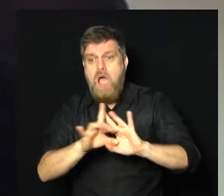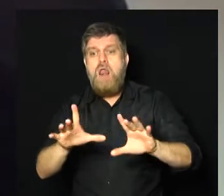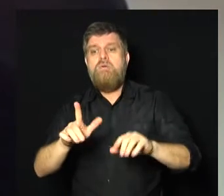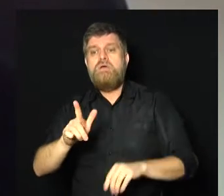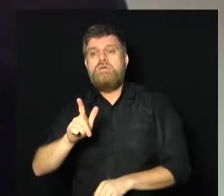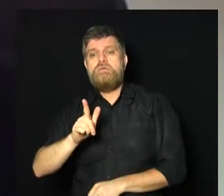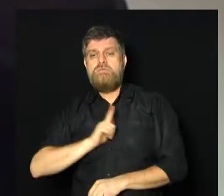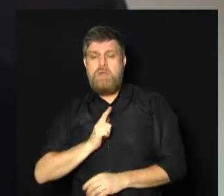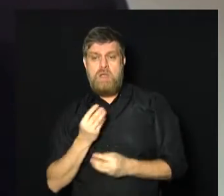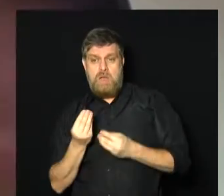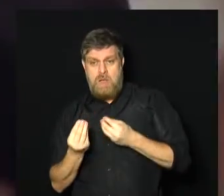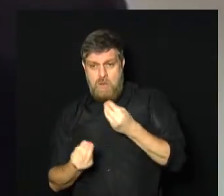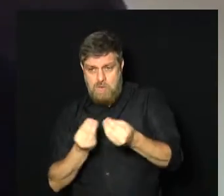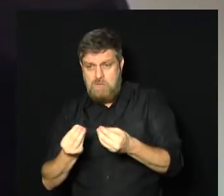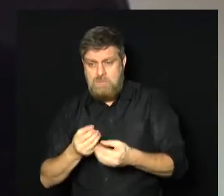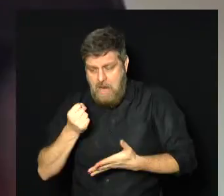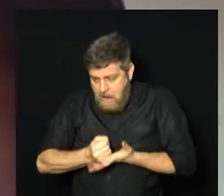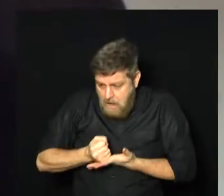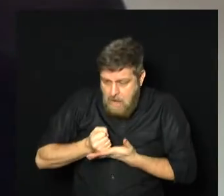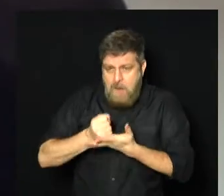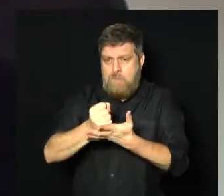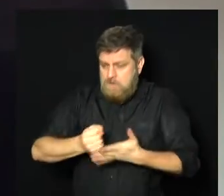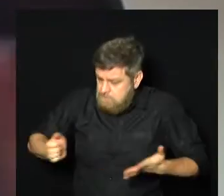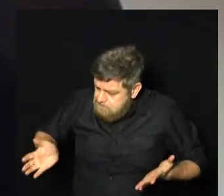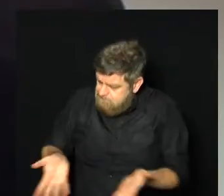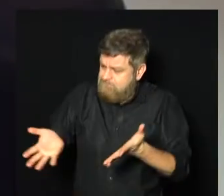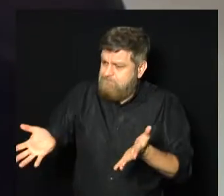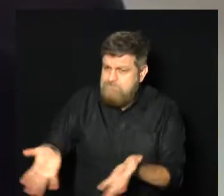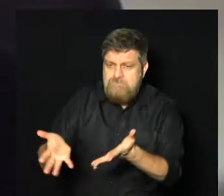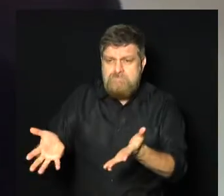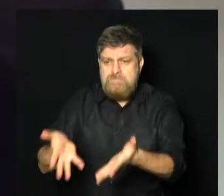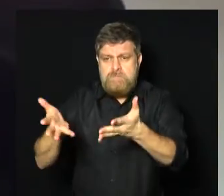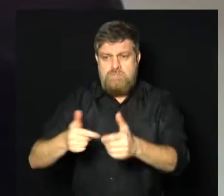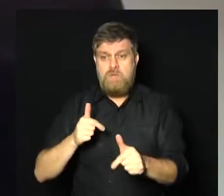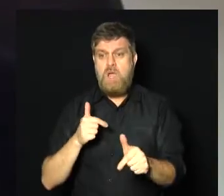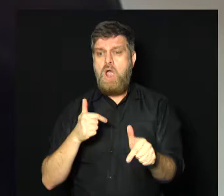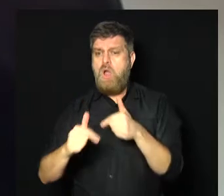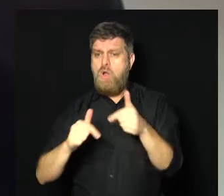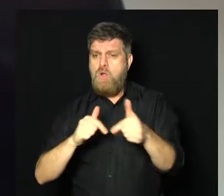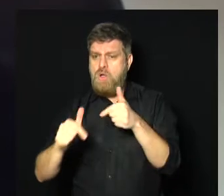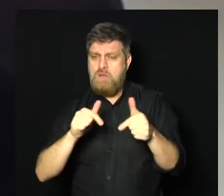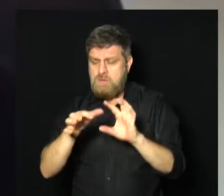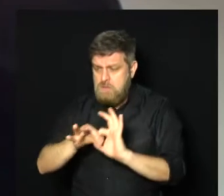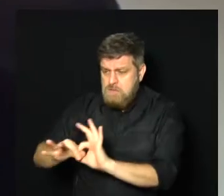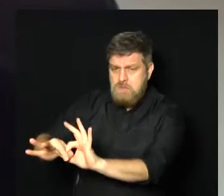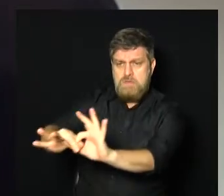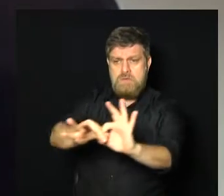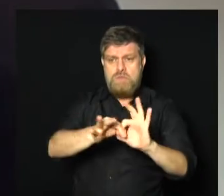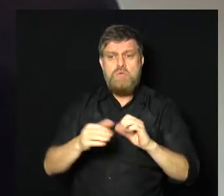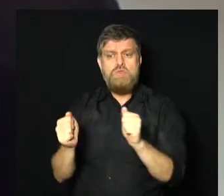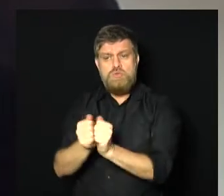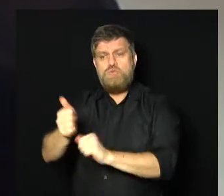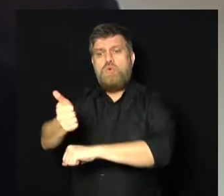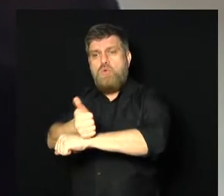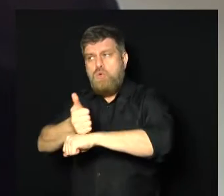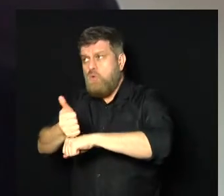né, apoiando e trabalhando, construindo isso coletivamente com os